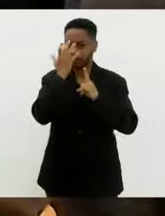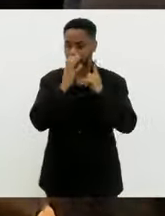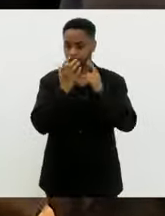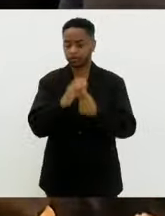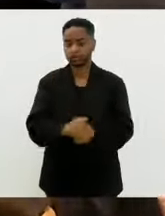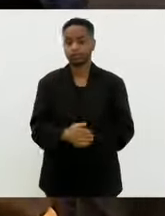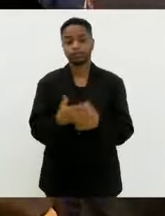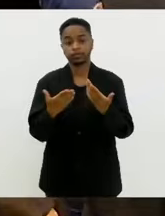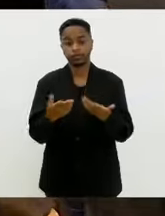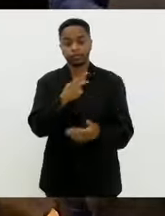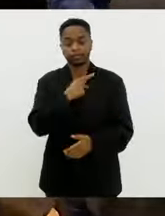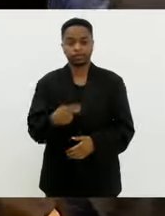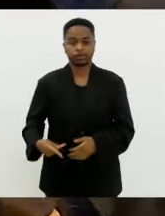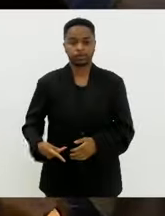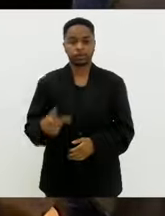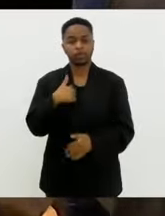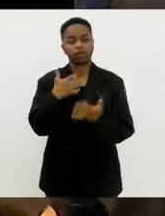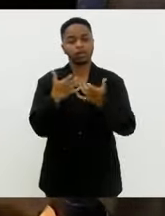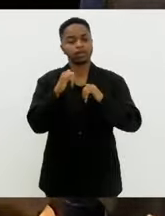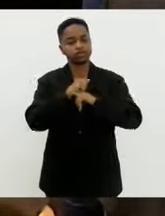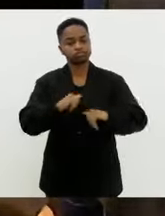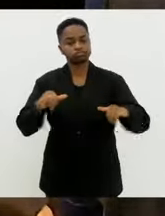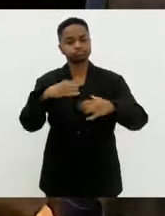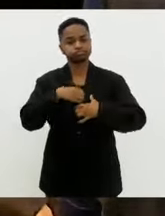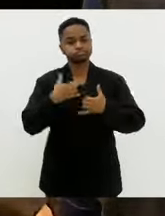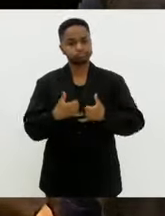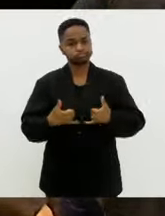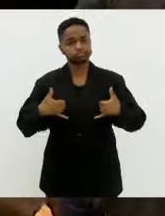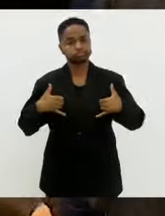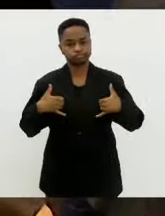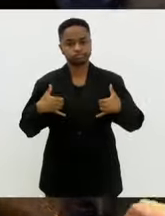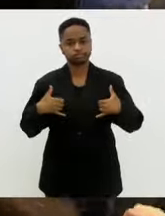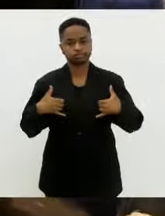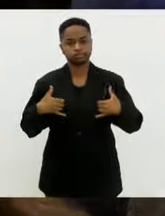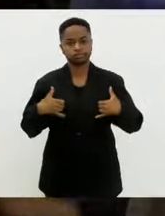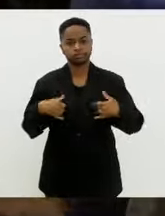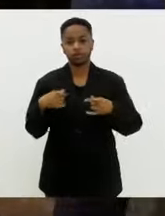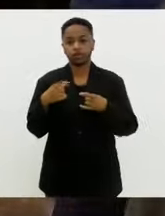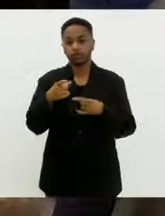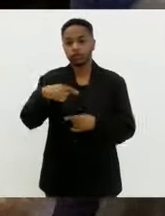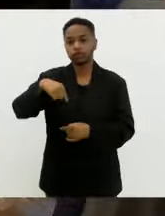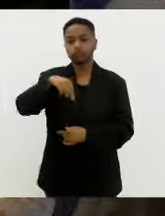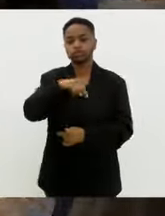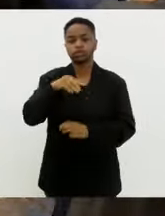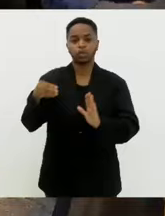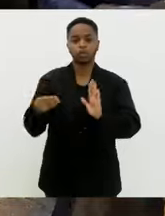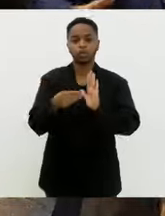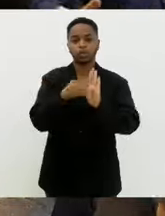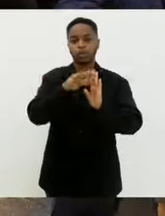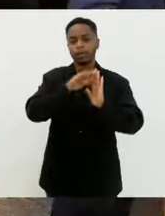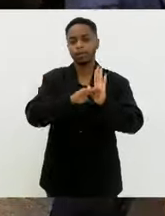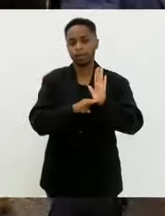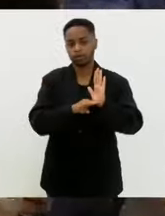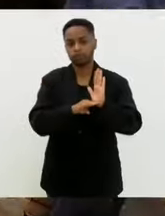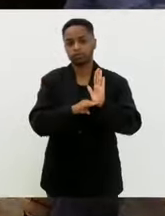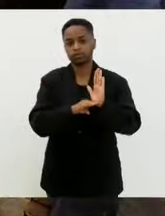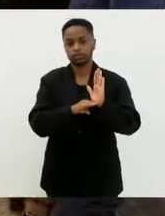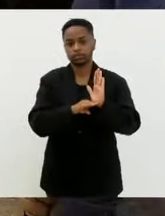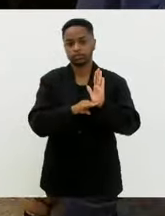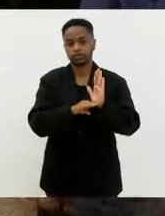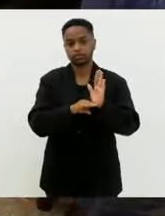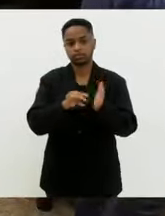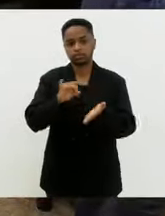devo te dizer que para mim é uma honra Vossa Excelência ter colocado na pauta esse